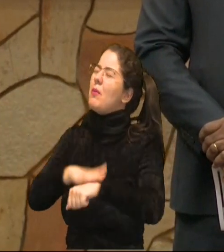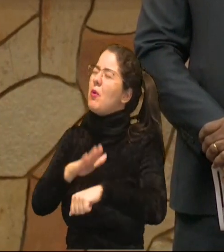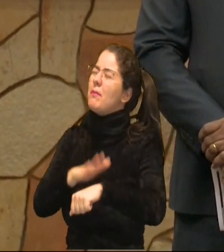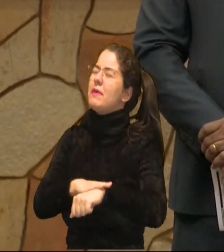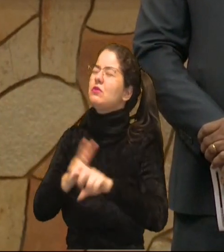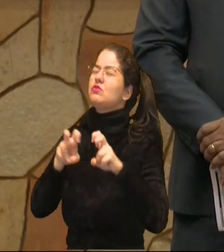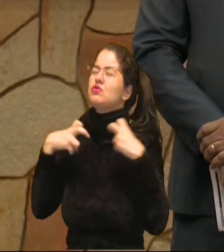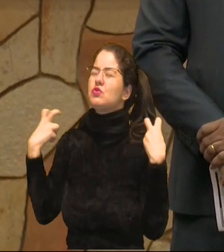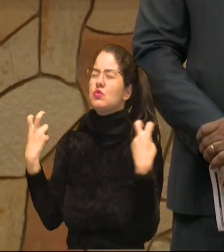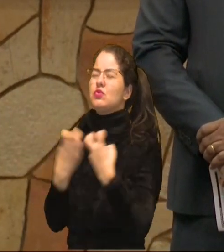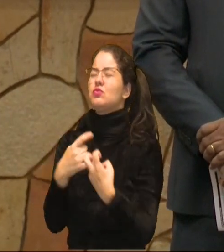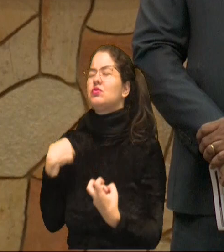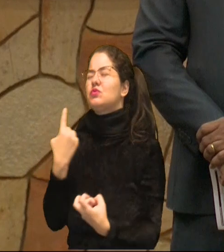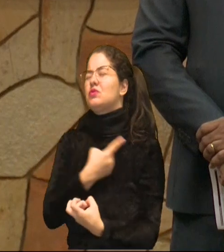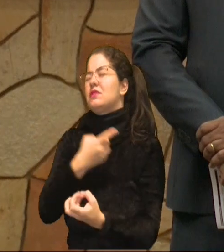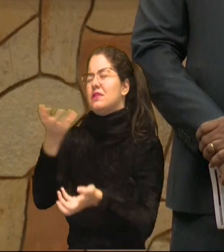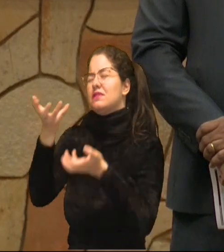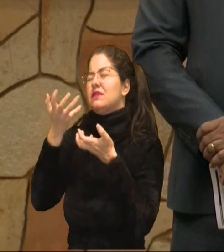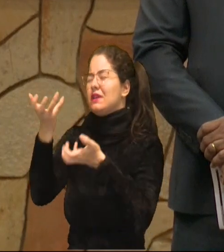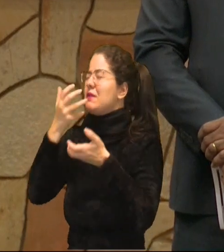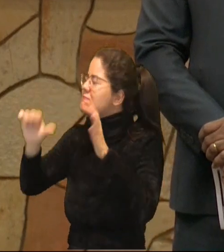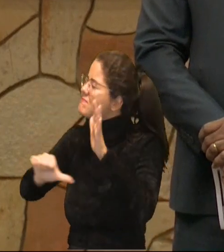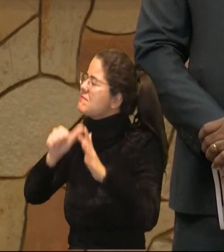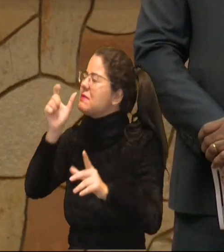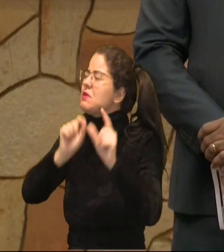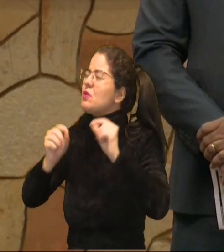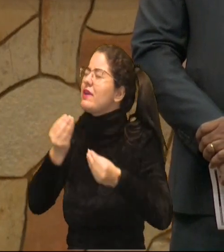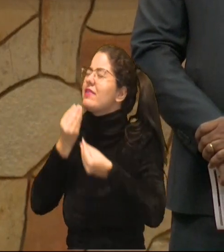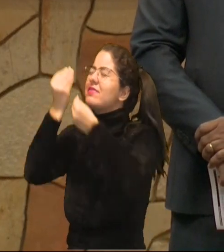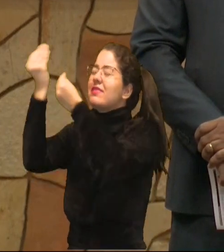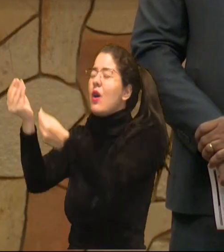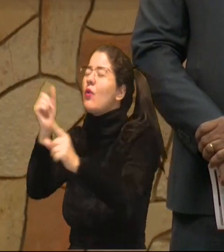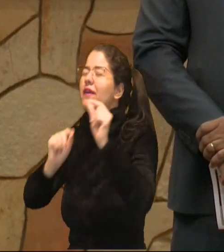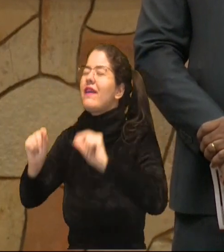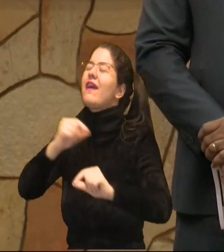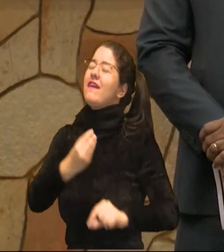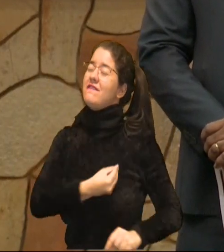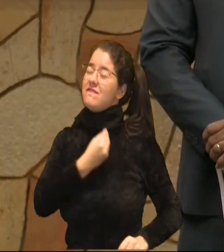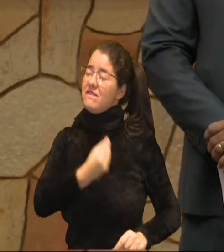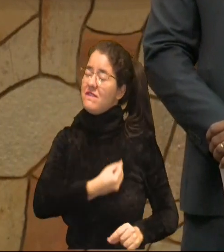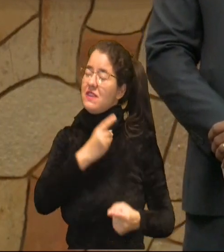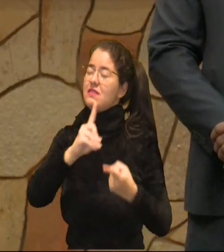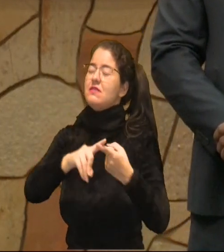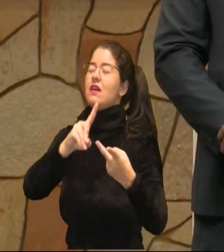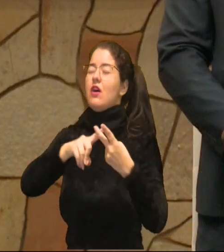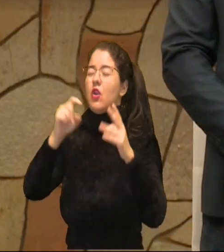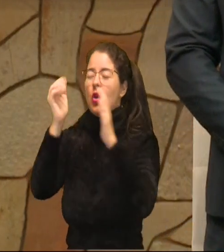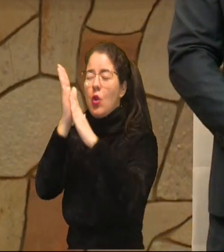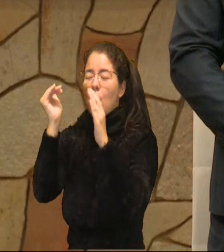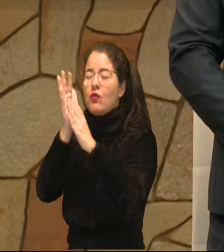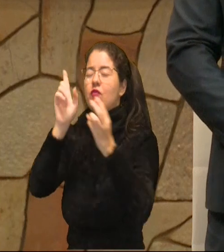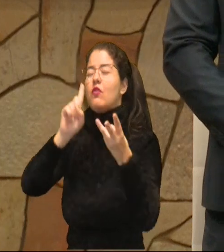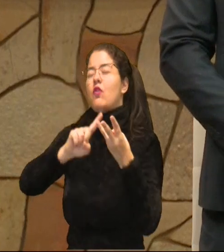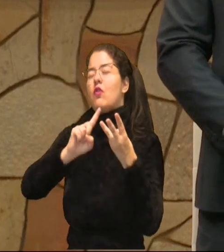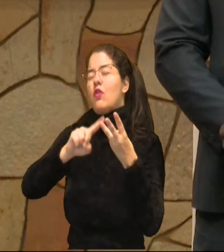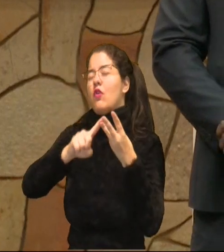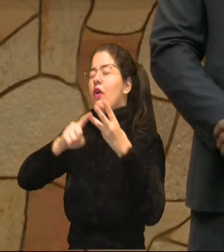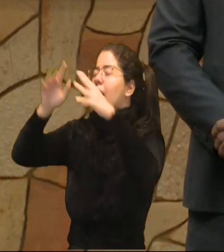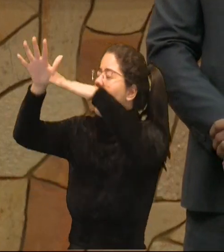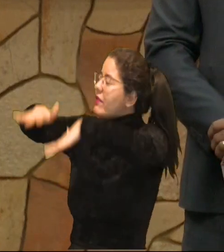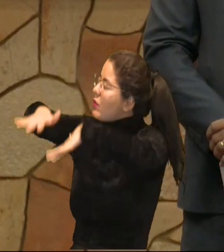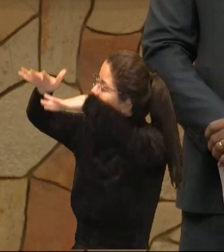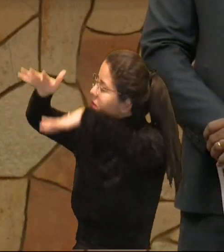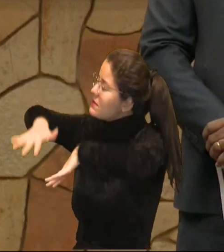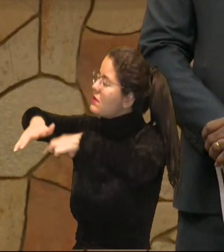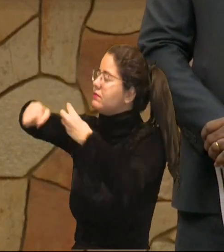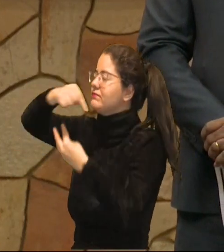culto, nós queremos entregar em primeiro lugar as nossas vidas, o nosso louvor, a nossa adoração, e que Tu